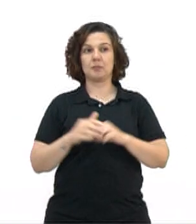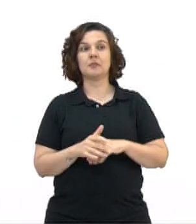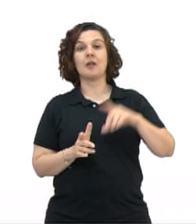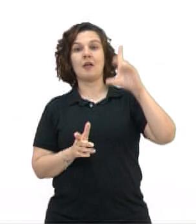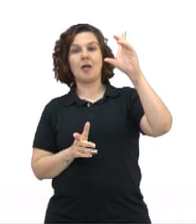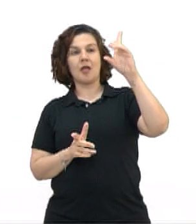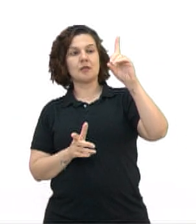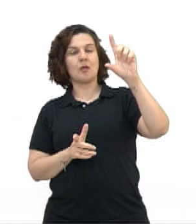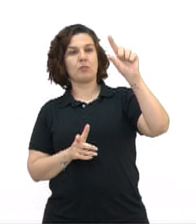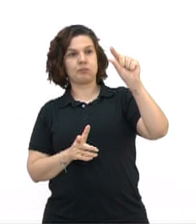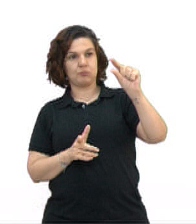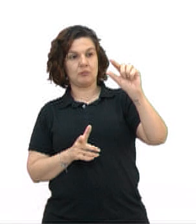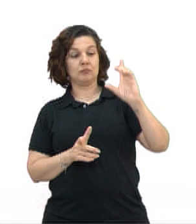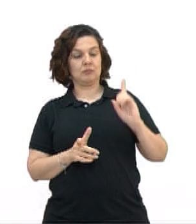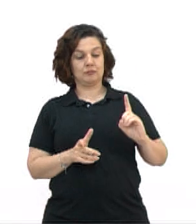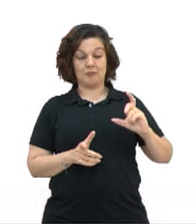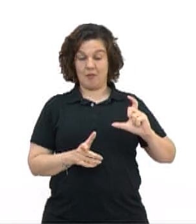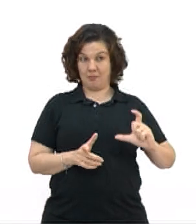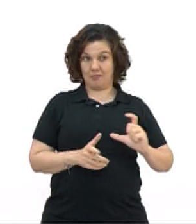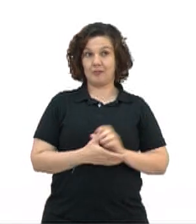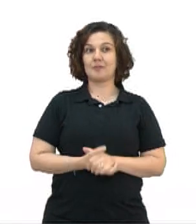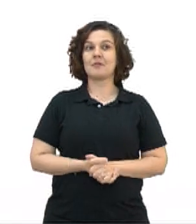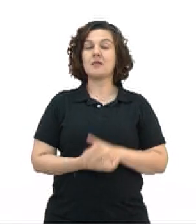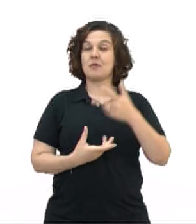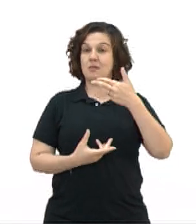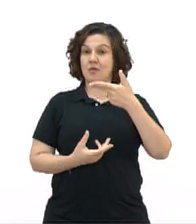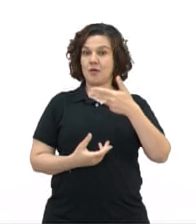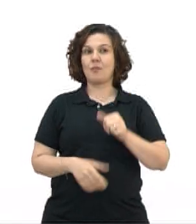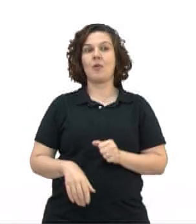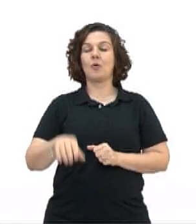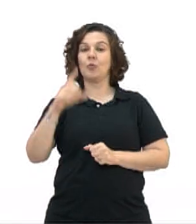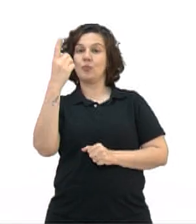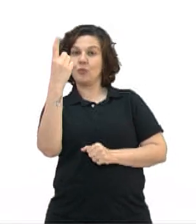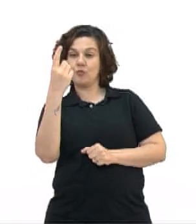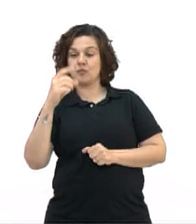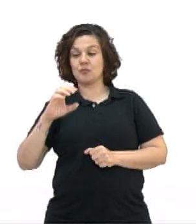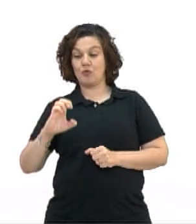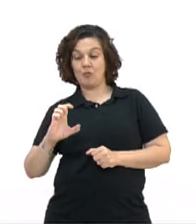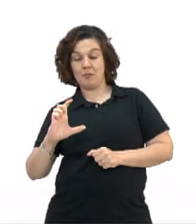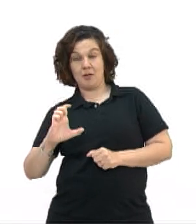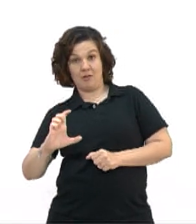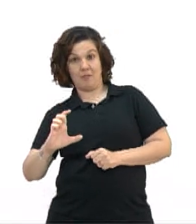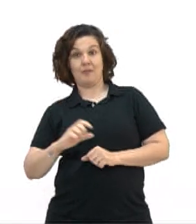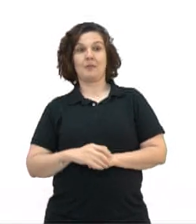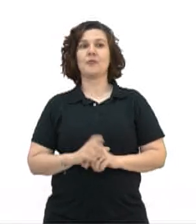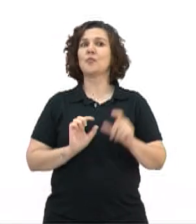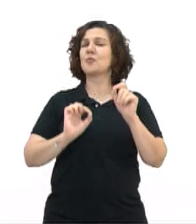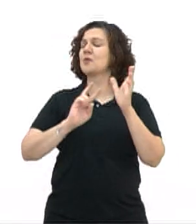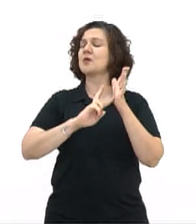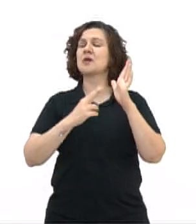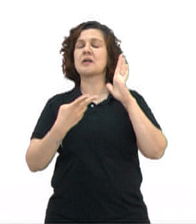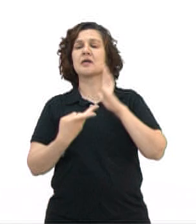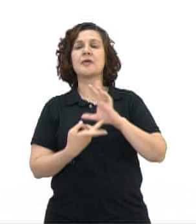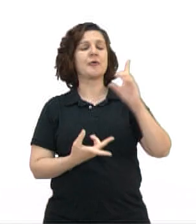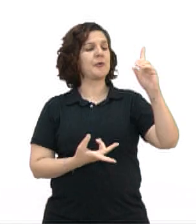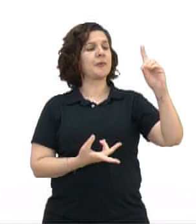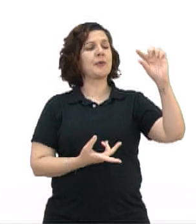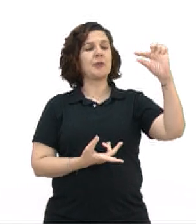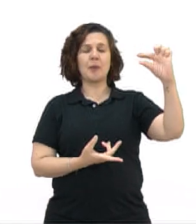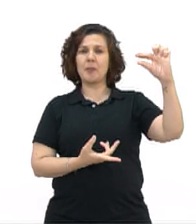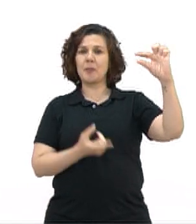D minúsculo sobre D maiúsculo igual a 1 sobre E. Aonde o que significam essas letras? O D